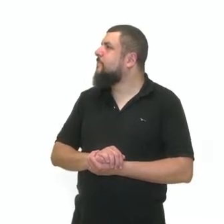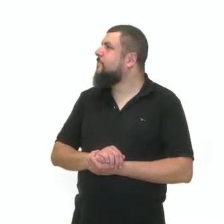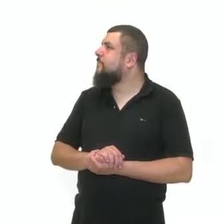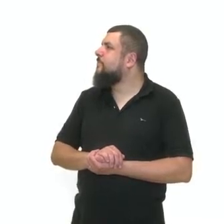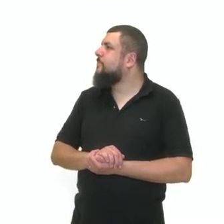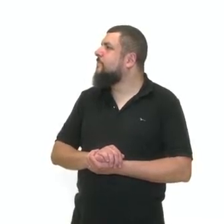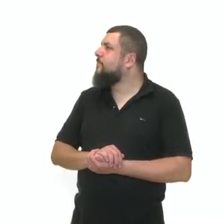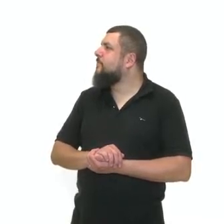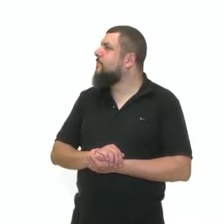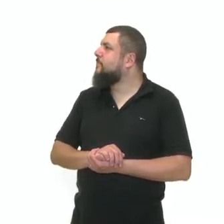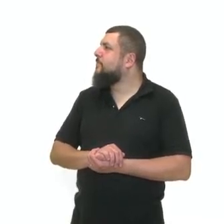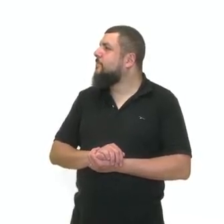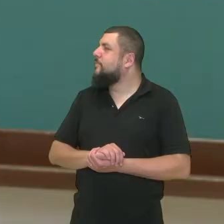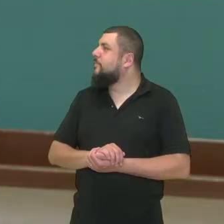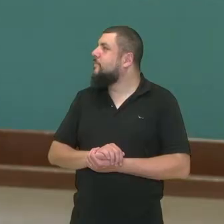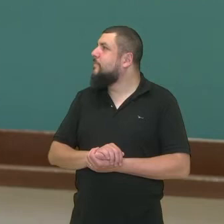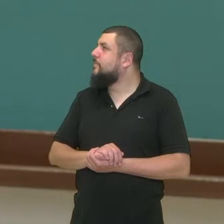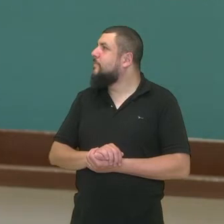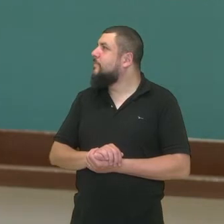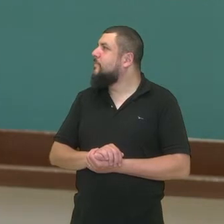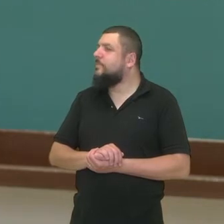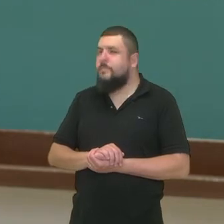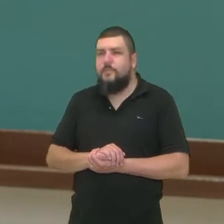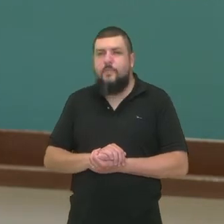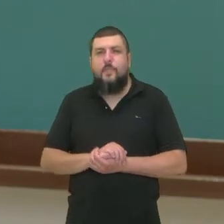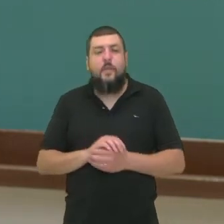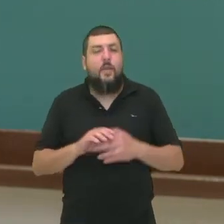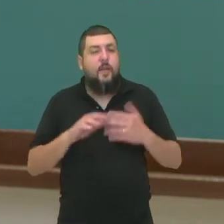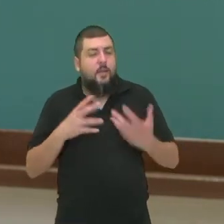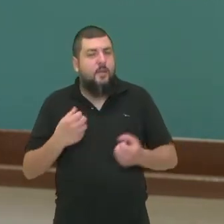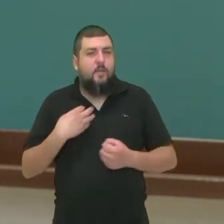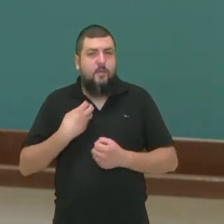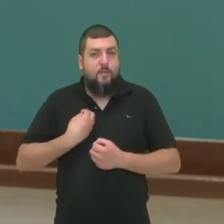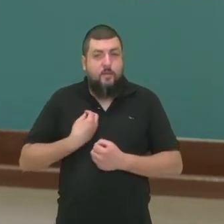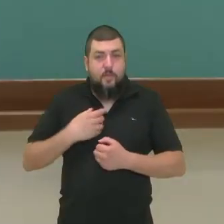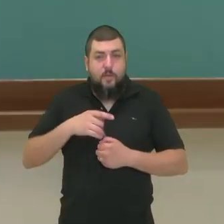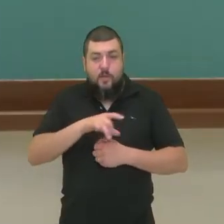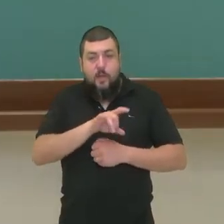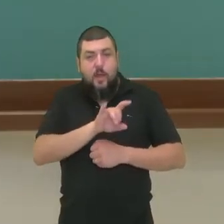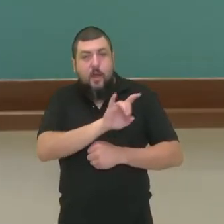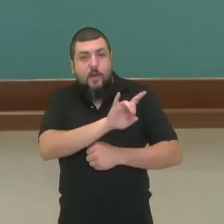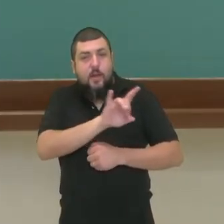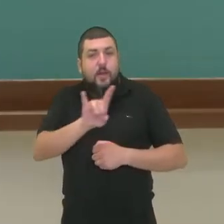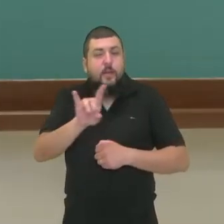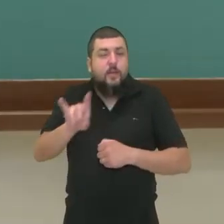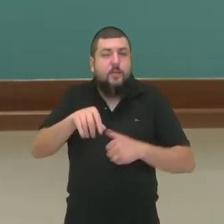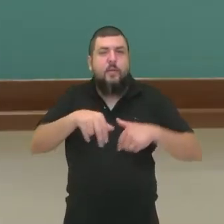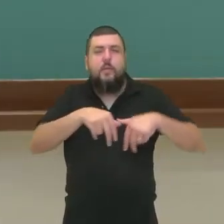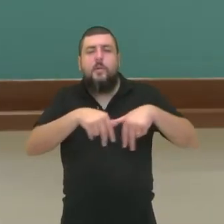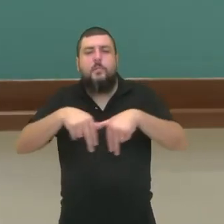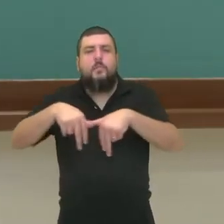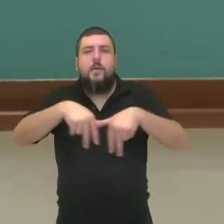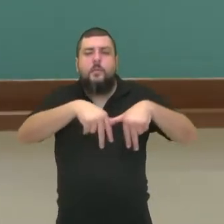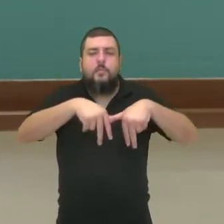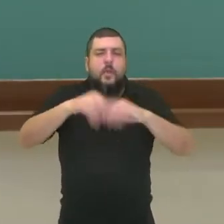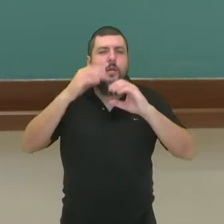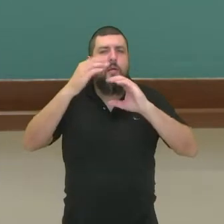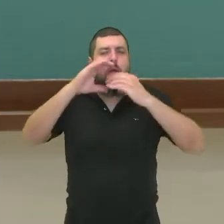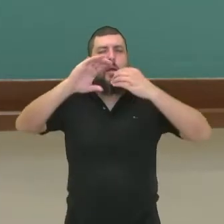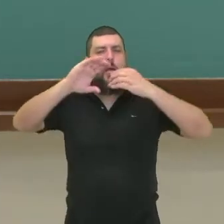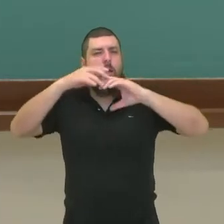cantiga, seja nos refrões, estão ali presentes. Então tá dançando, tá cantando também, Por exemplo,